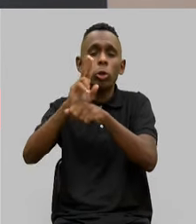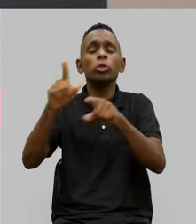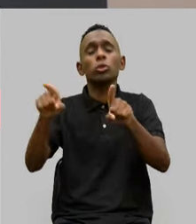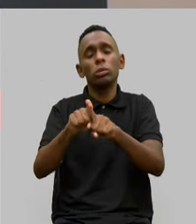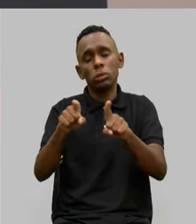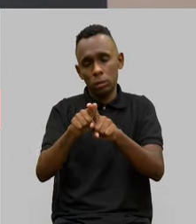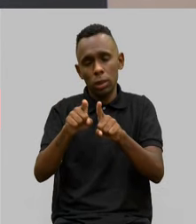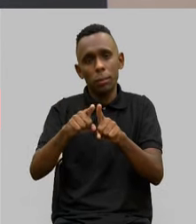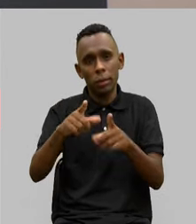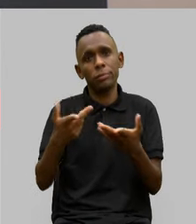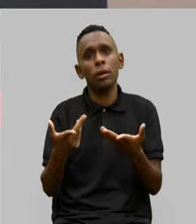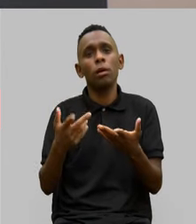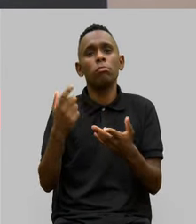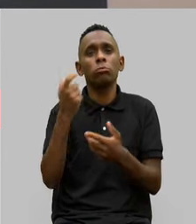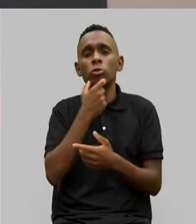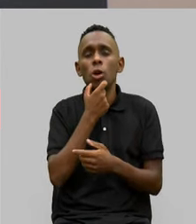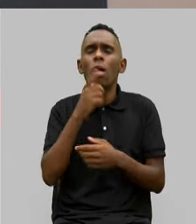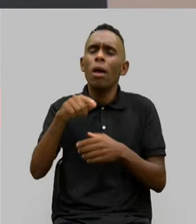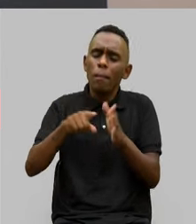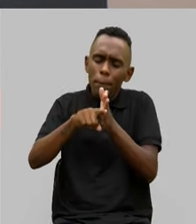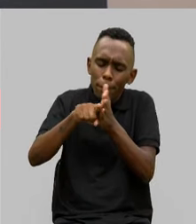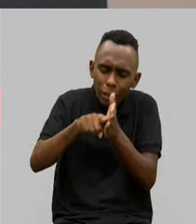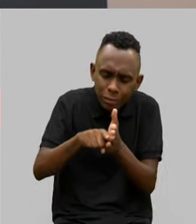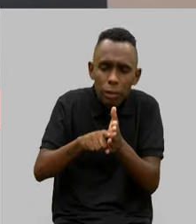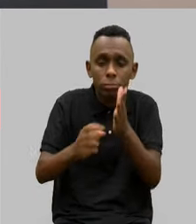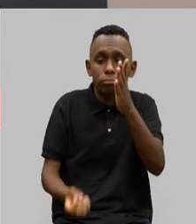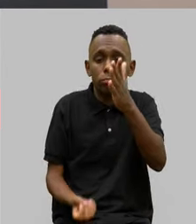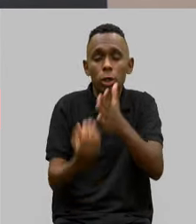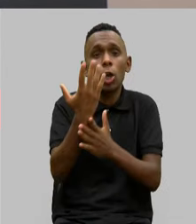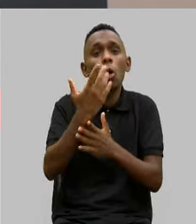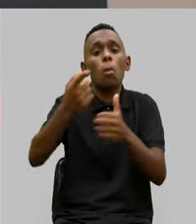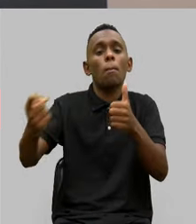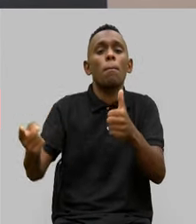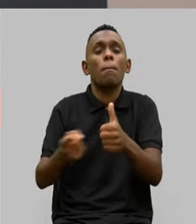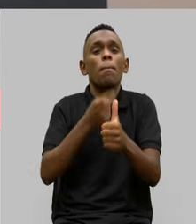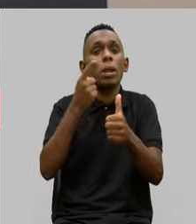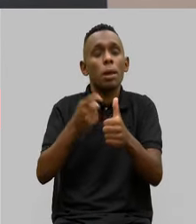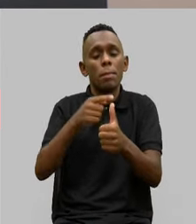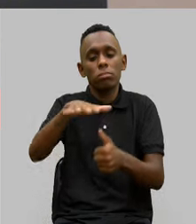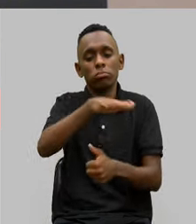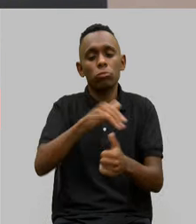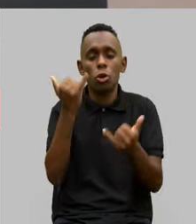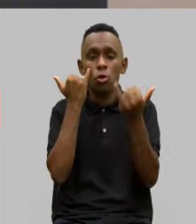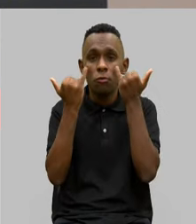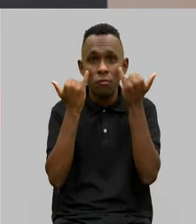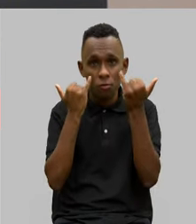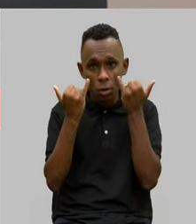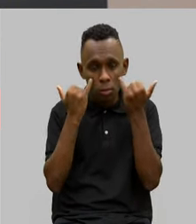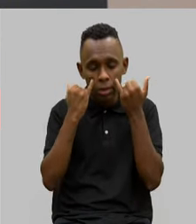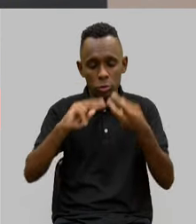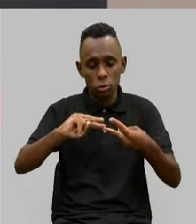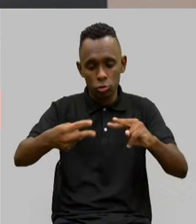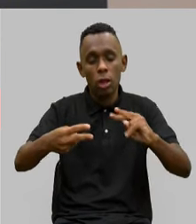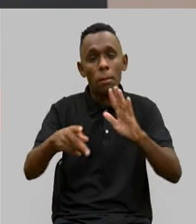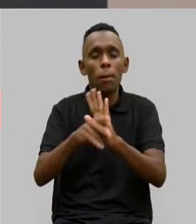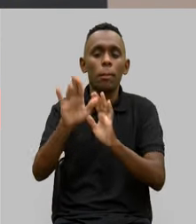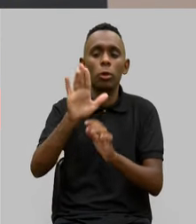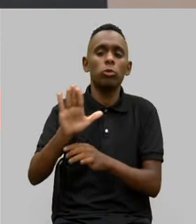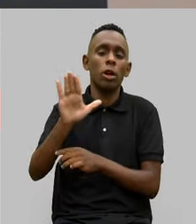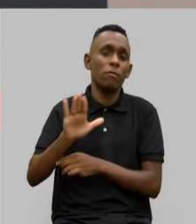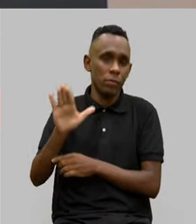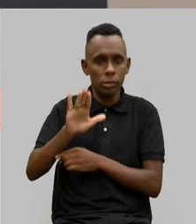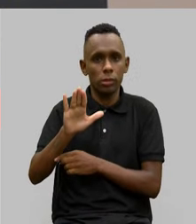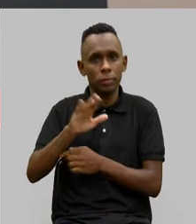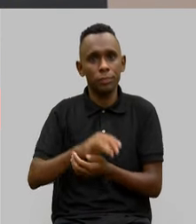atualmente está desenvolvendo pesquisa que criará o primeiro banco de dados genético da espécie cannabis na